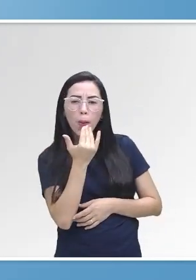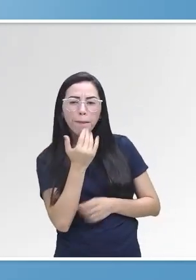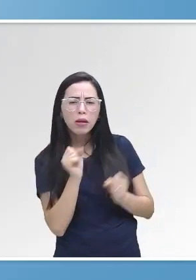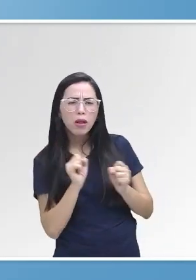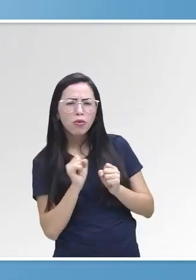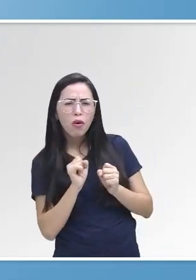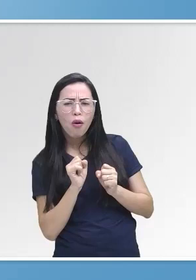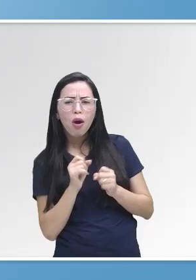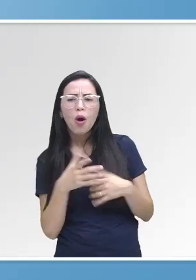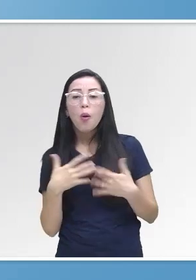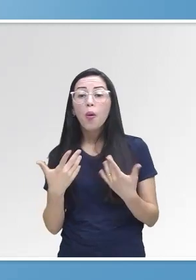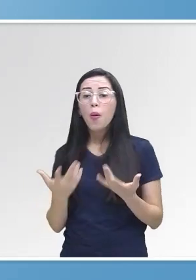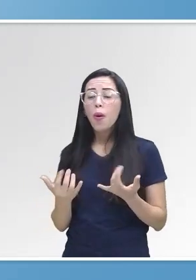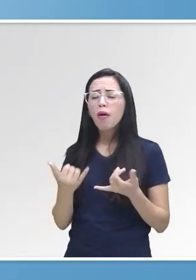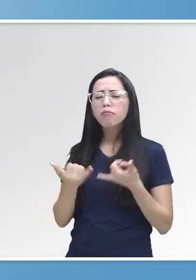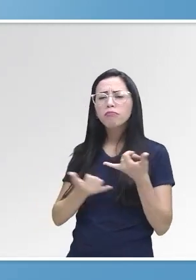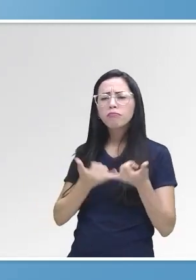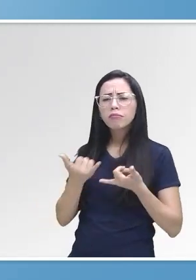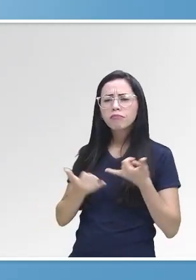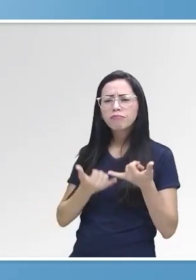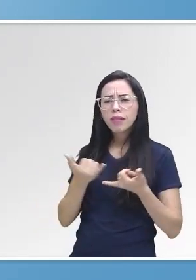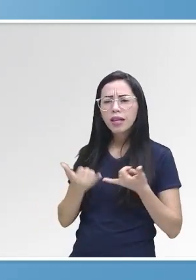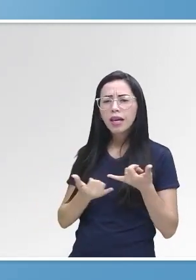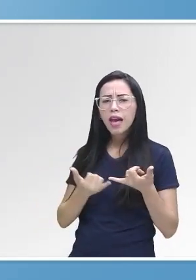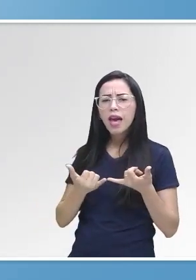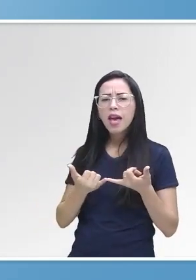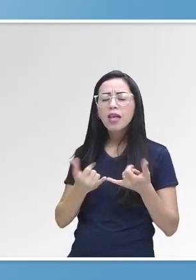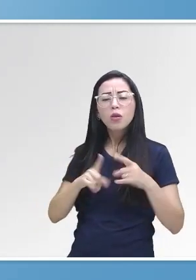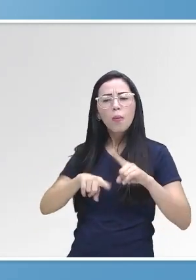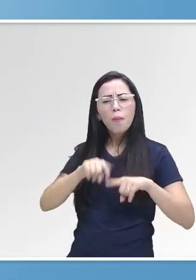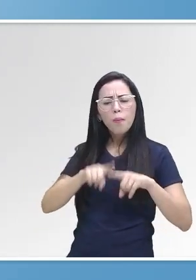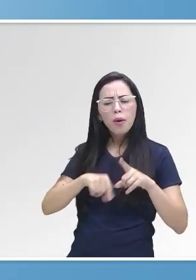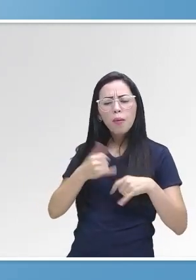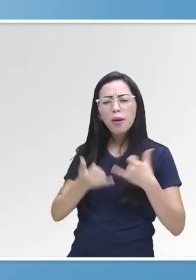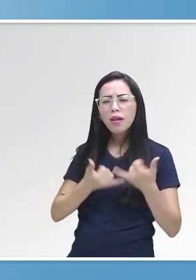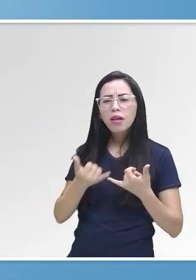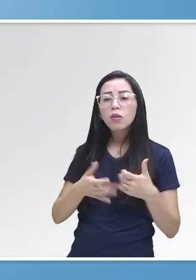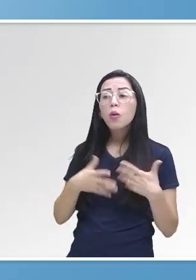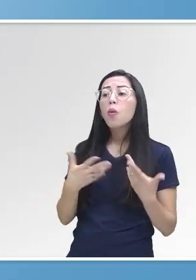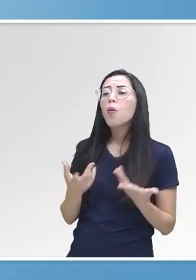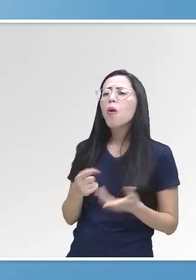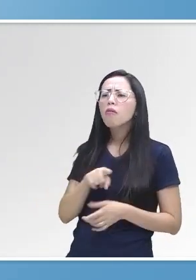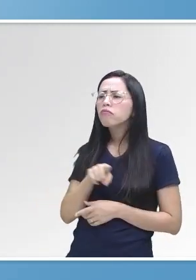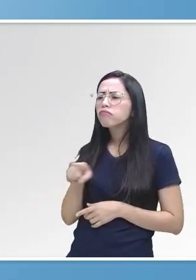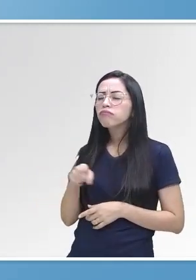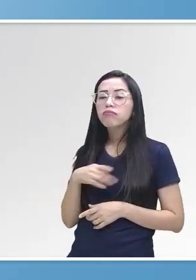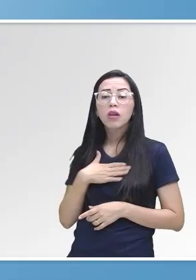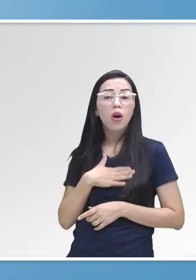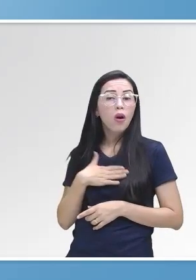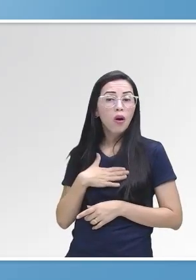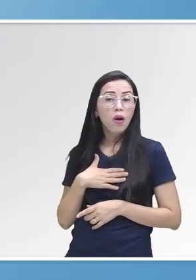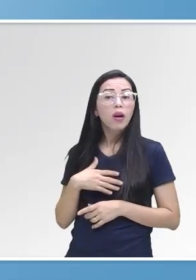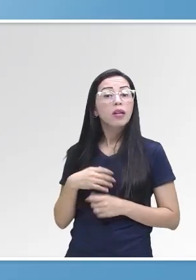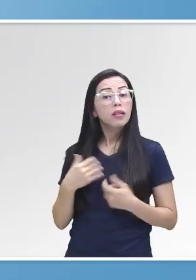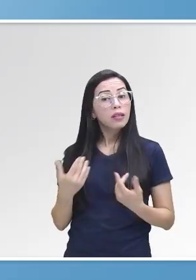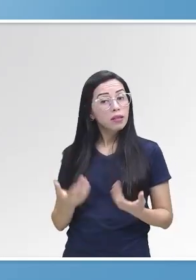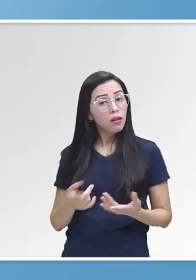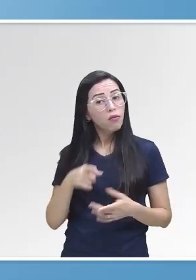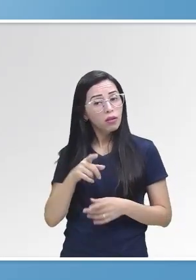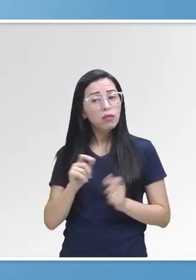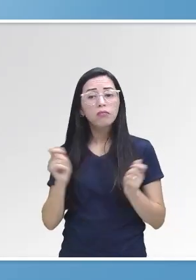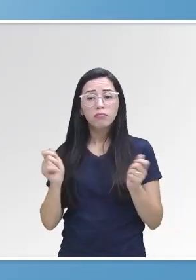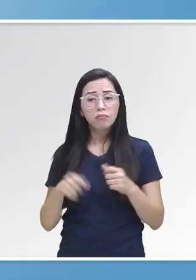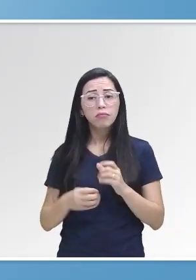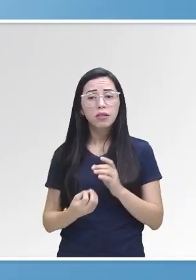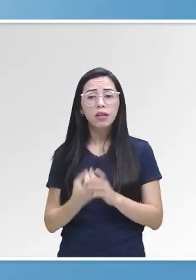faço aí teu irmãozinho se tiver em Três Irmãos cada qual que mais gosta essas ali o desenho faz um gráfico